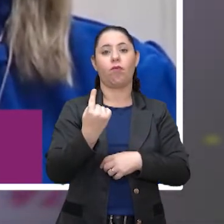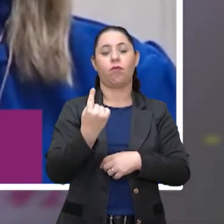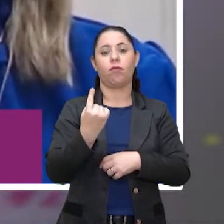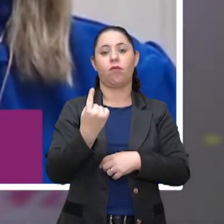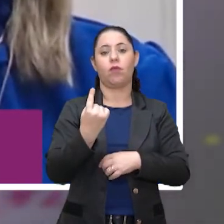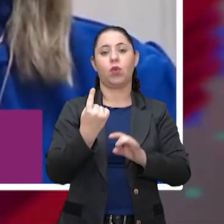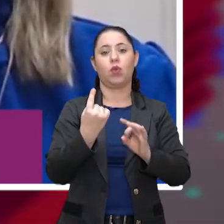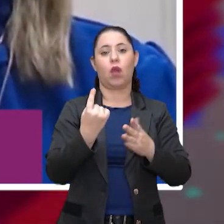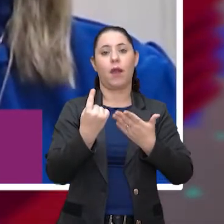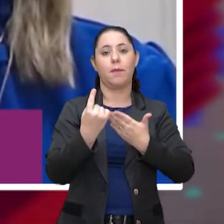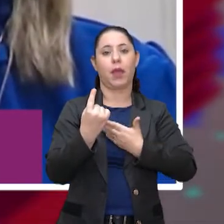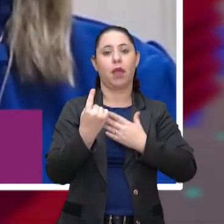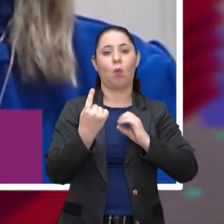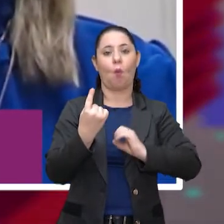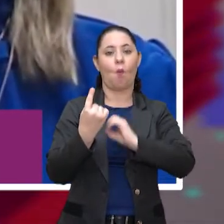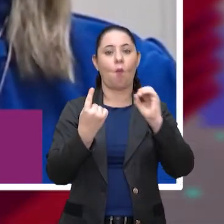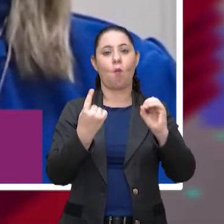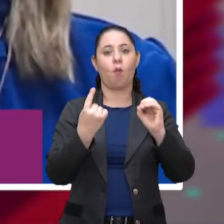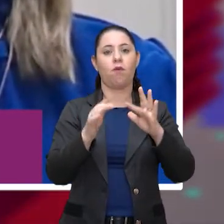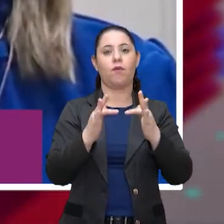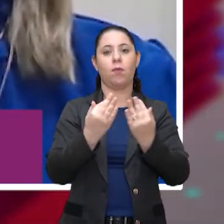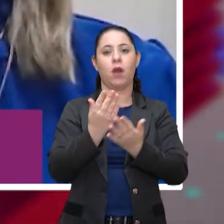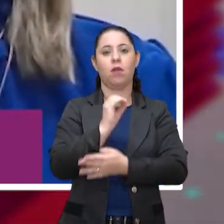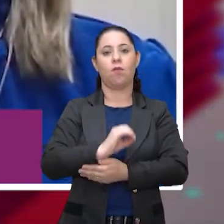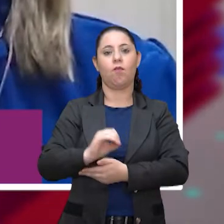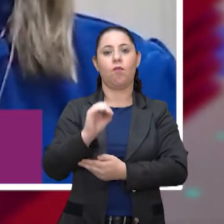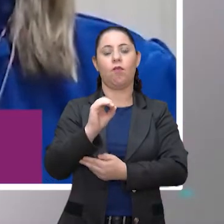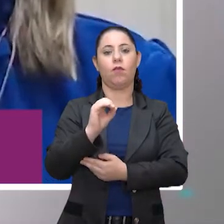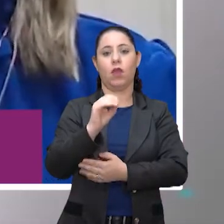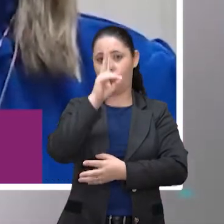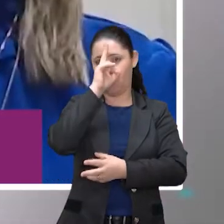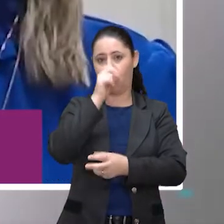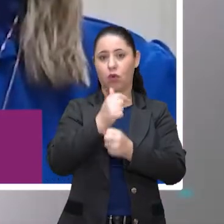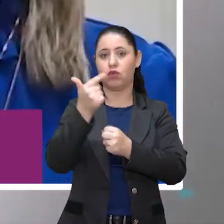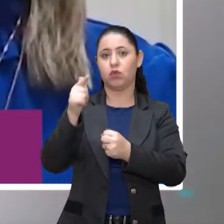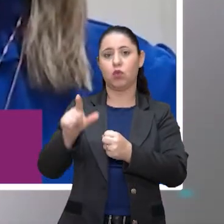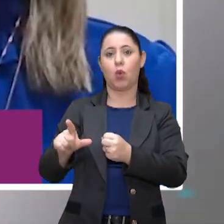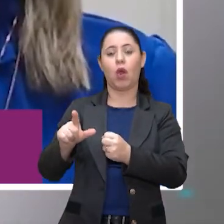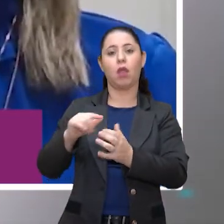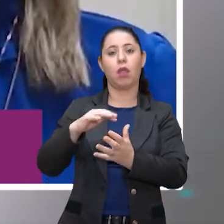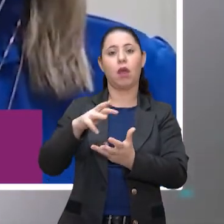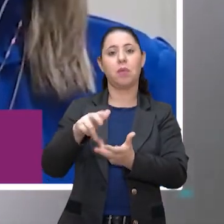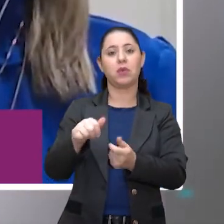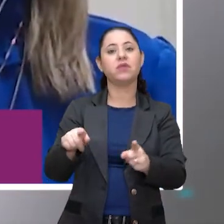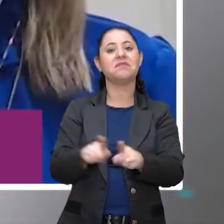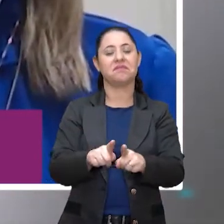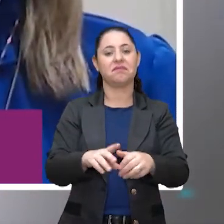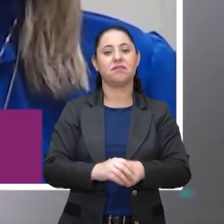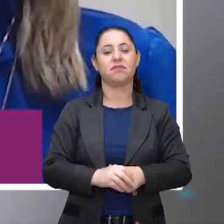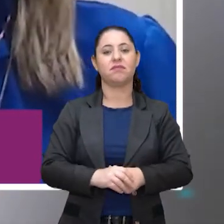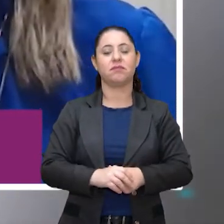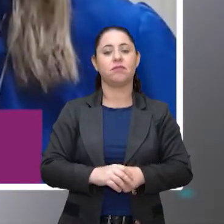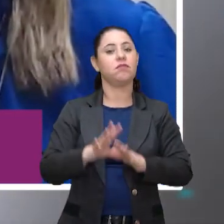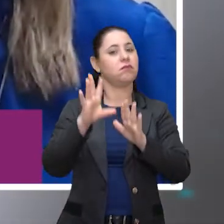Sozinho, sem amigos, sem família e sem a força maior do universo. Porque esses são